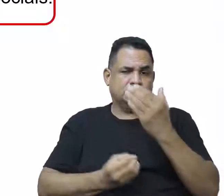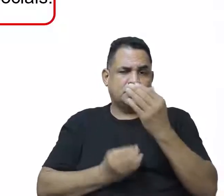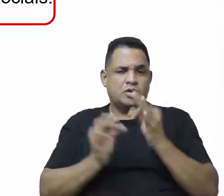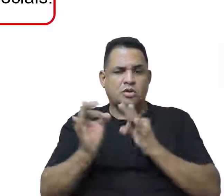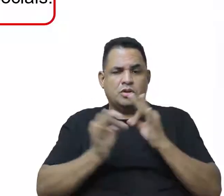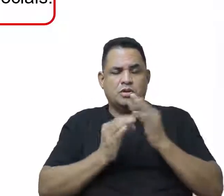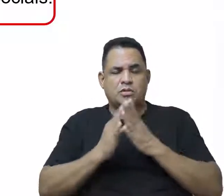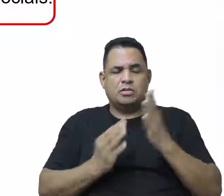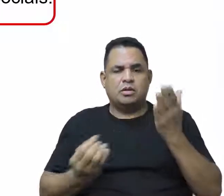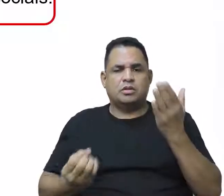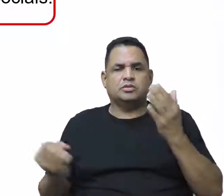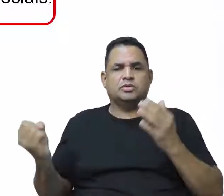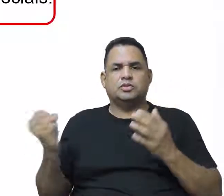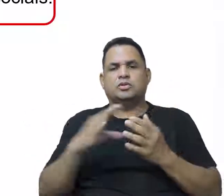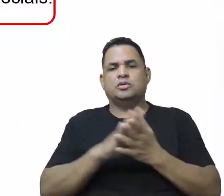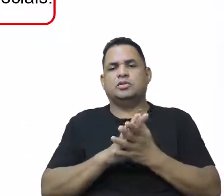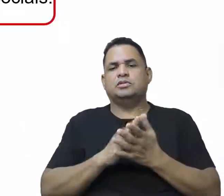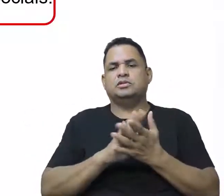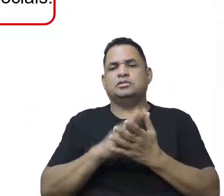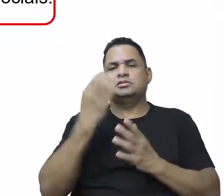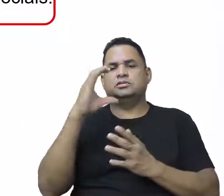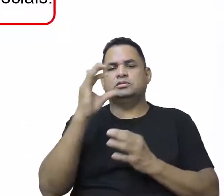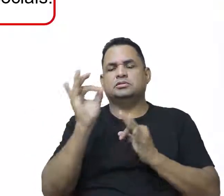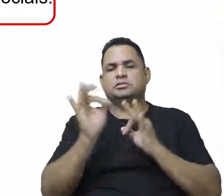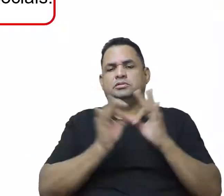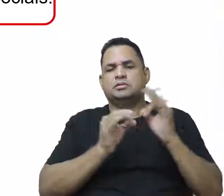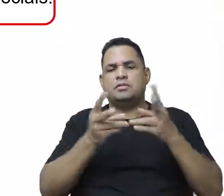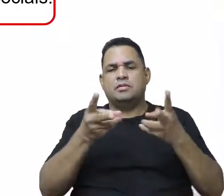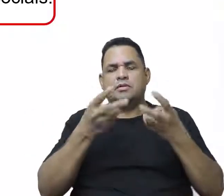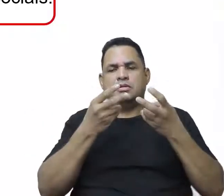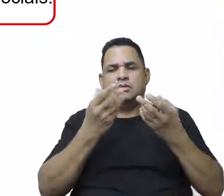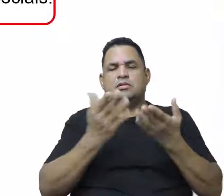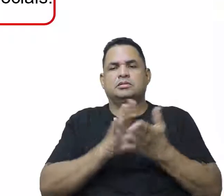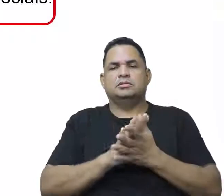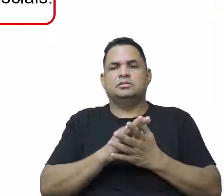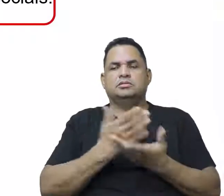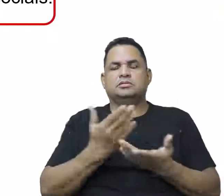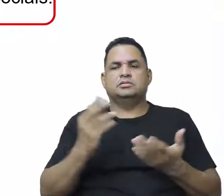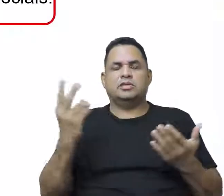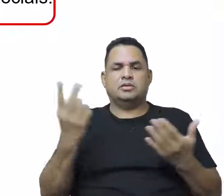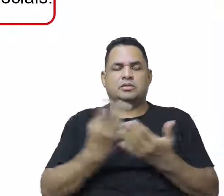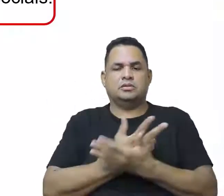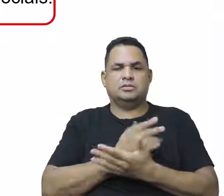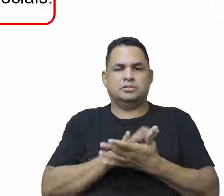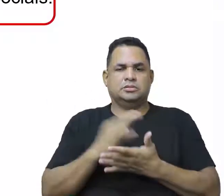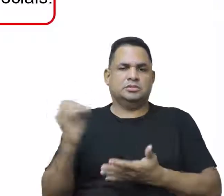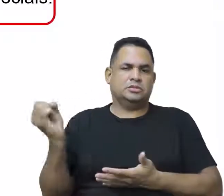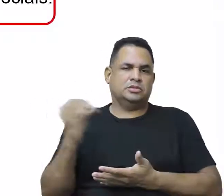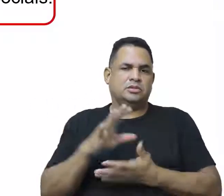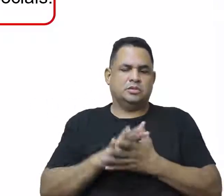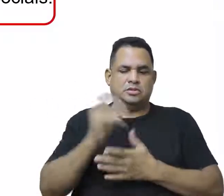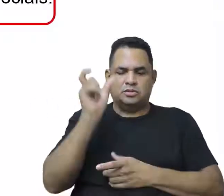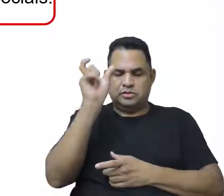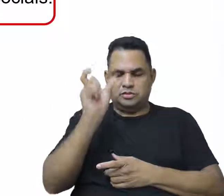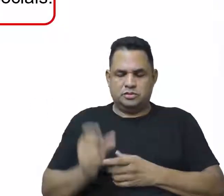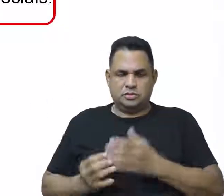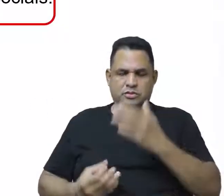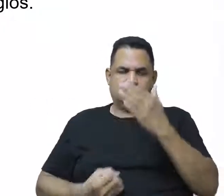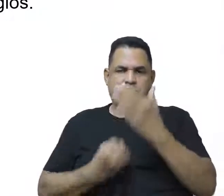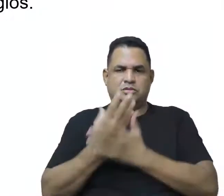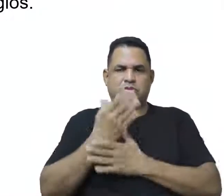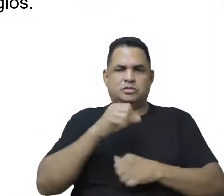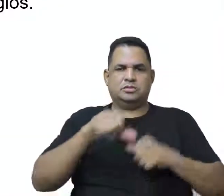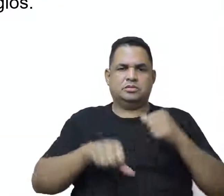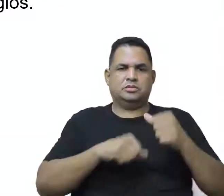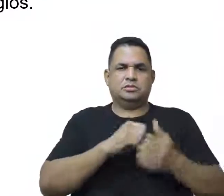que pudesse observar esses fenômenos sociais, essas transformações que estavam ocorrendo, esse novo indivíduo que estava surgindo com